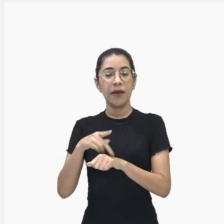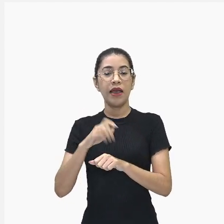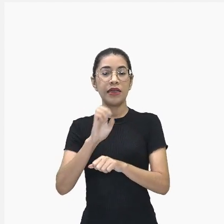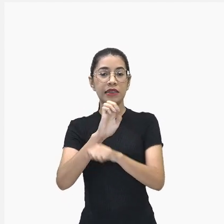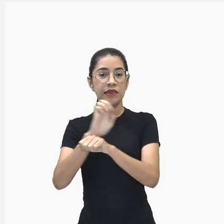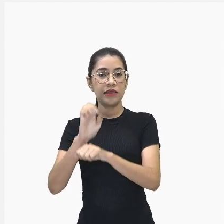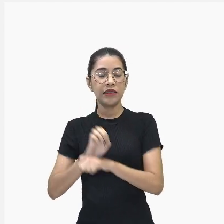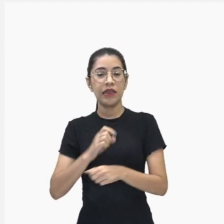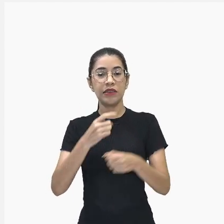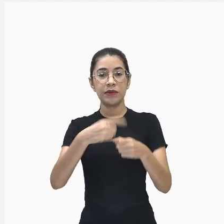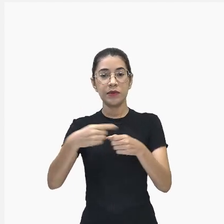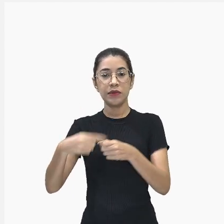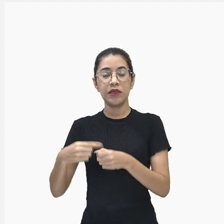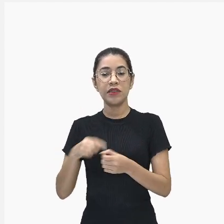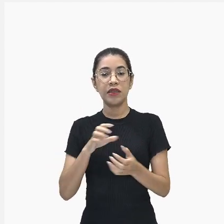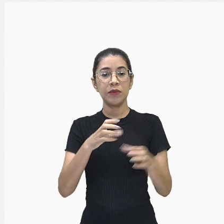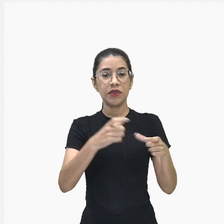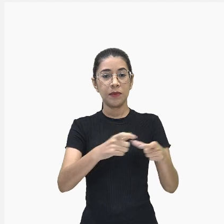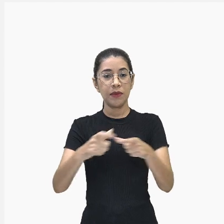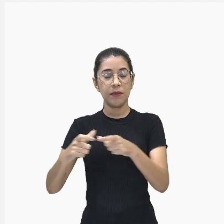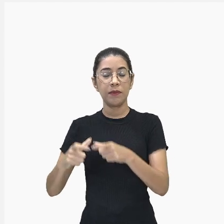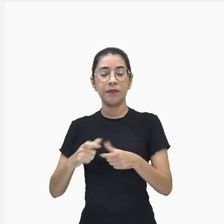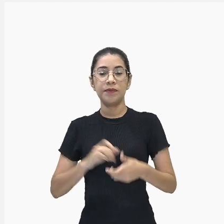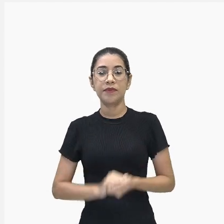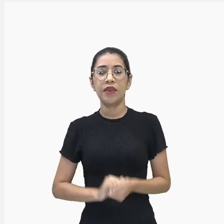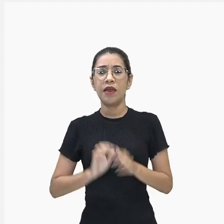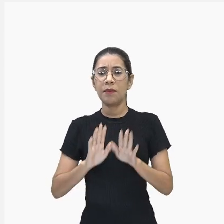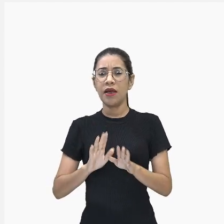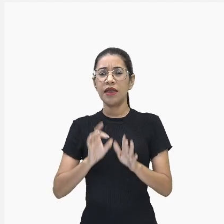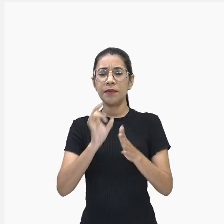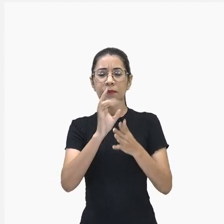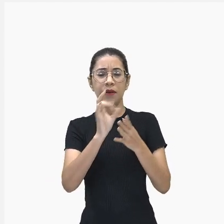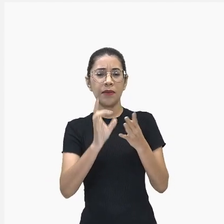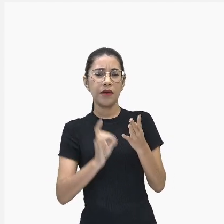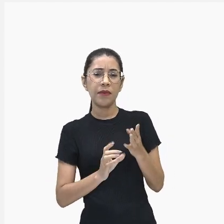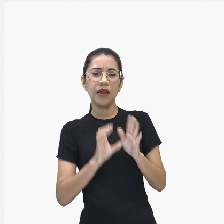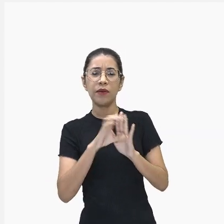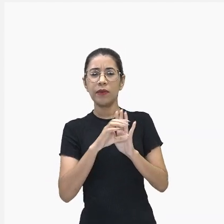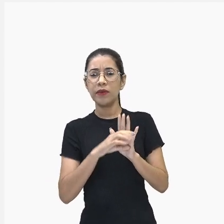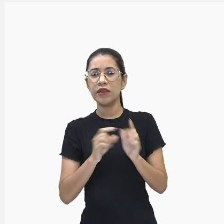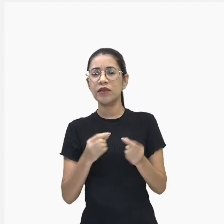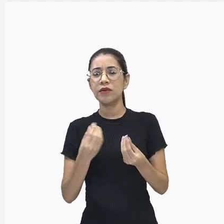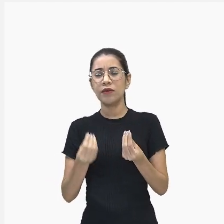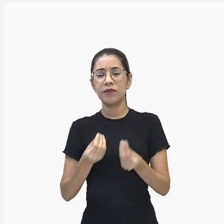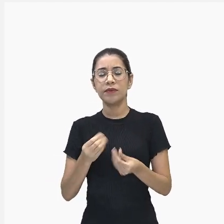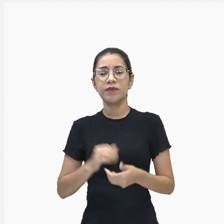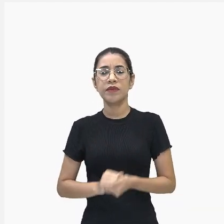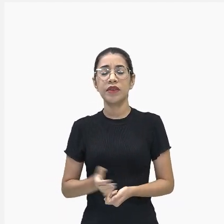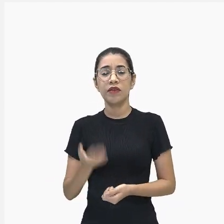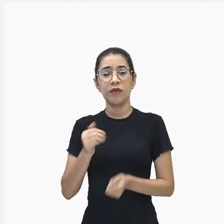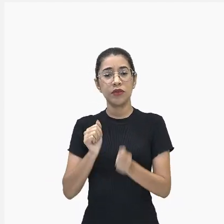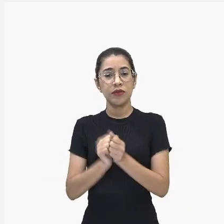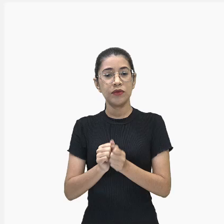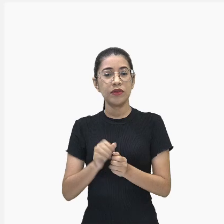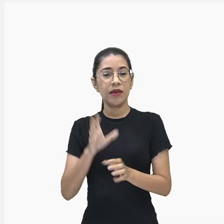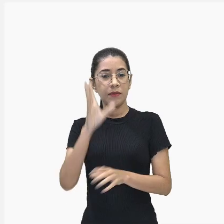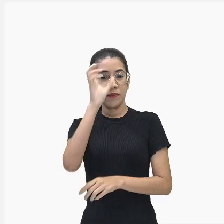estados, municípios e distritos. Mas vocês sabem o que é cada um desses conceitos? Vem comigo que eu te explico.